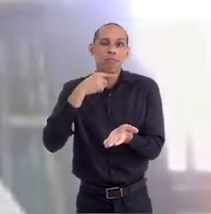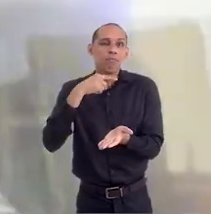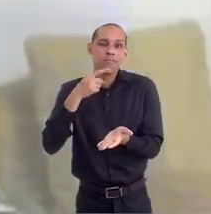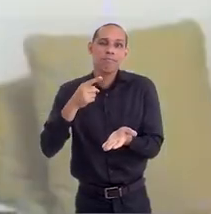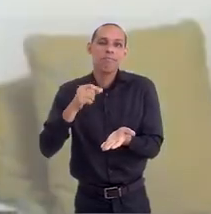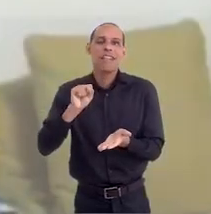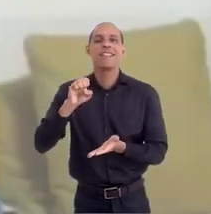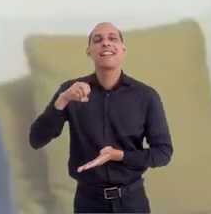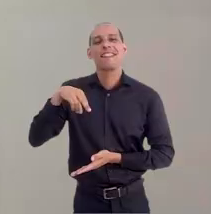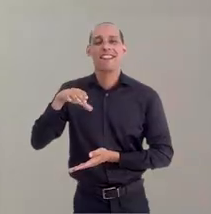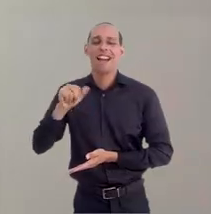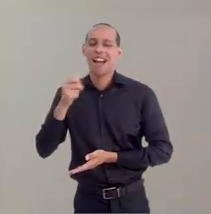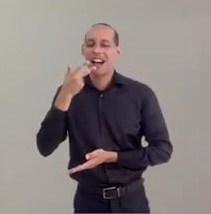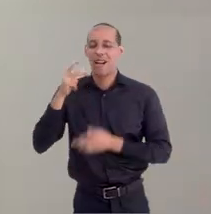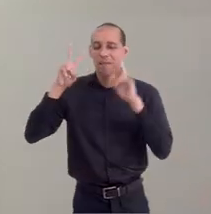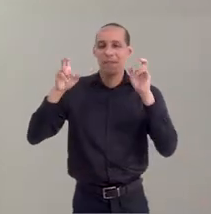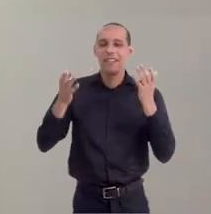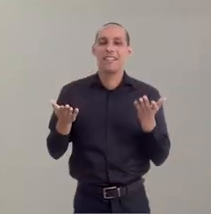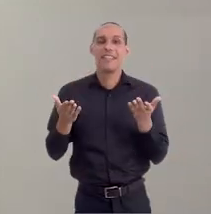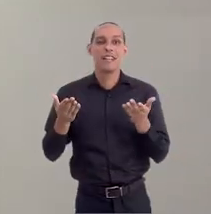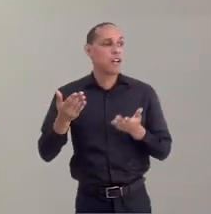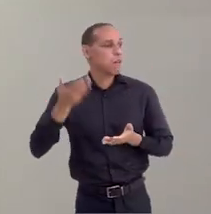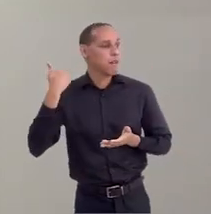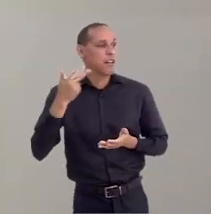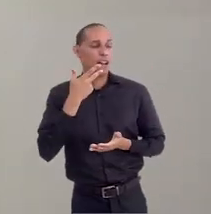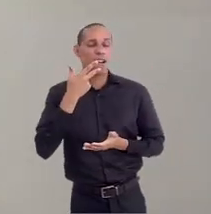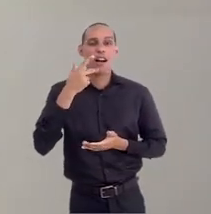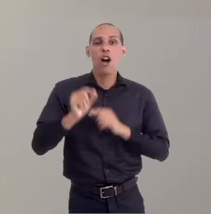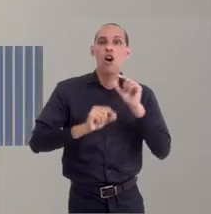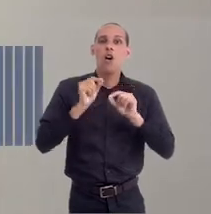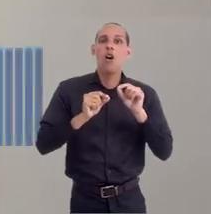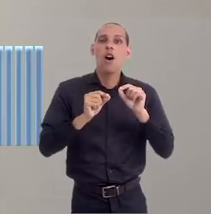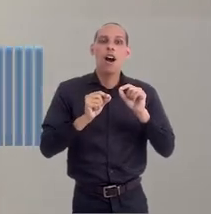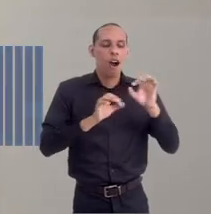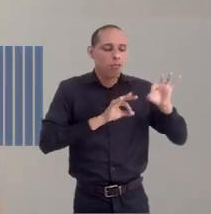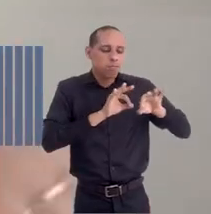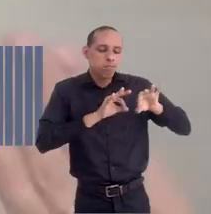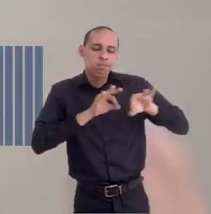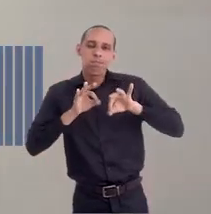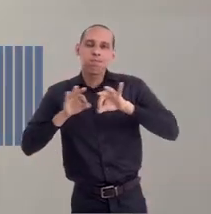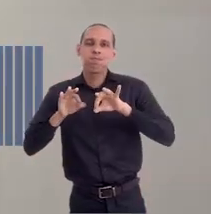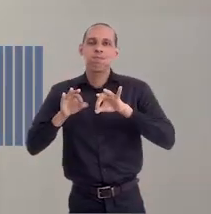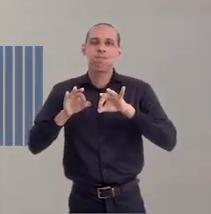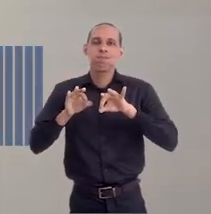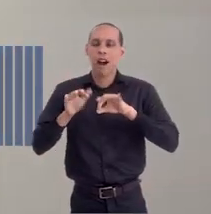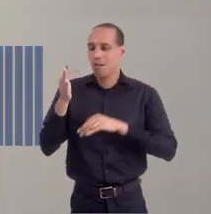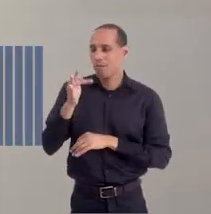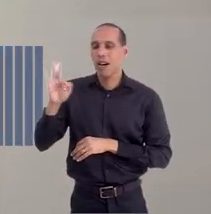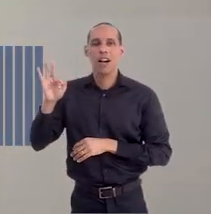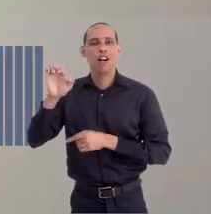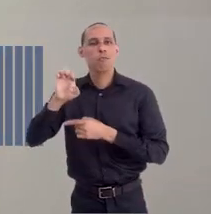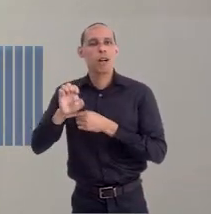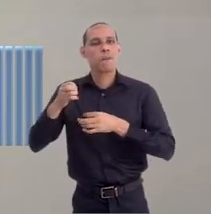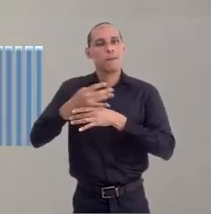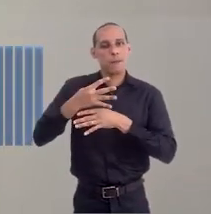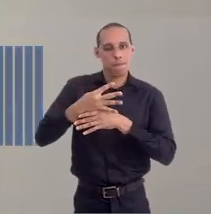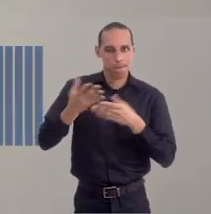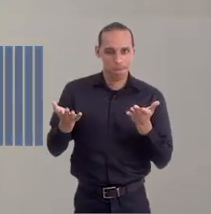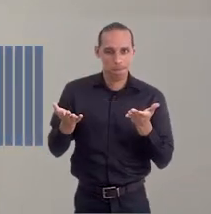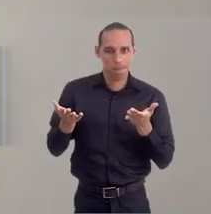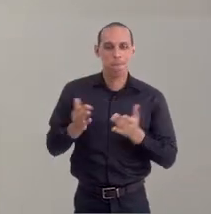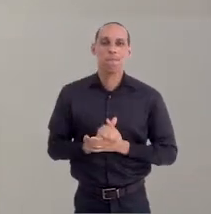lhe será favorável. A gente falava no bloco anterior sobre essa coordenação, né, dos níveis federal, estadual e